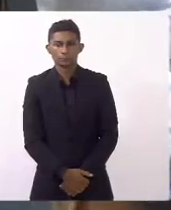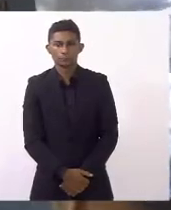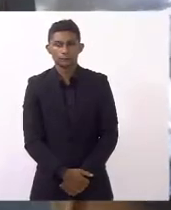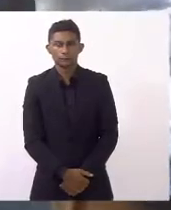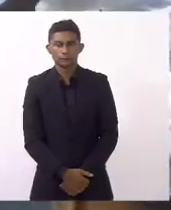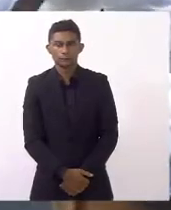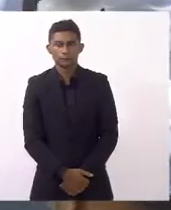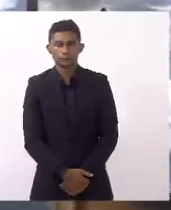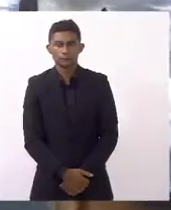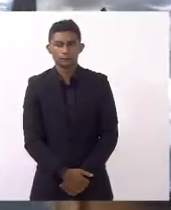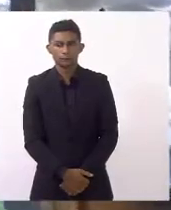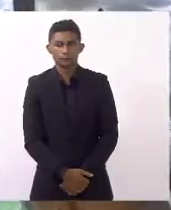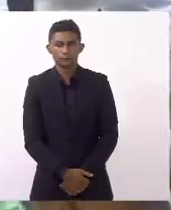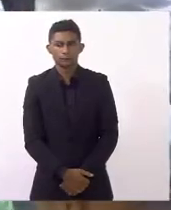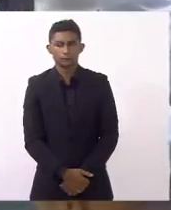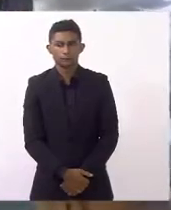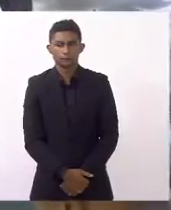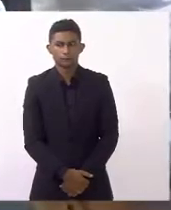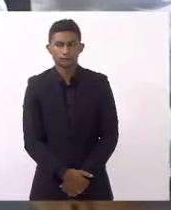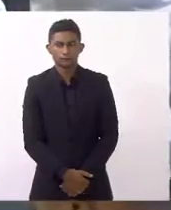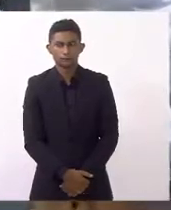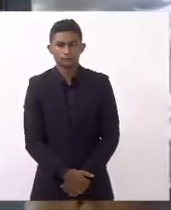E aí